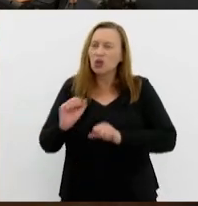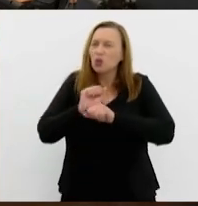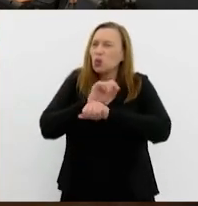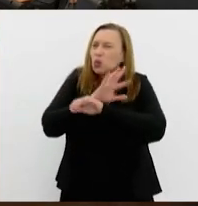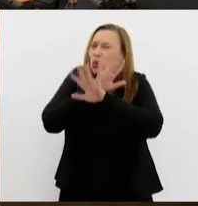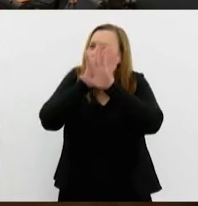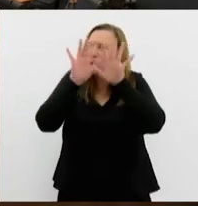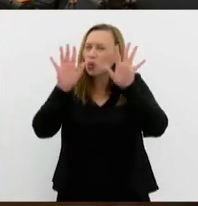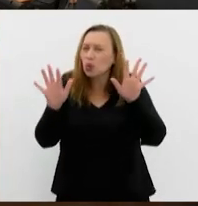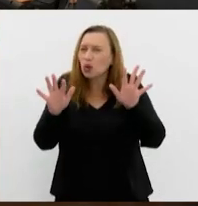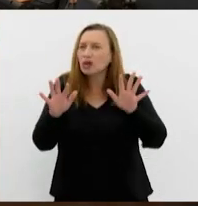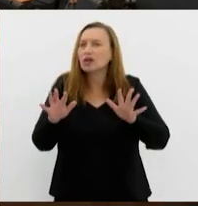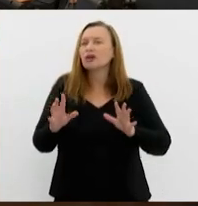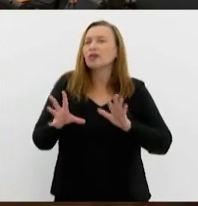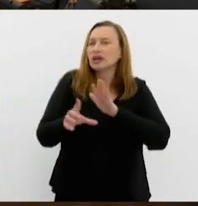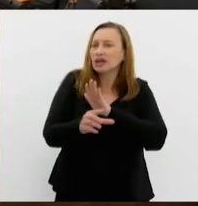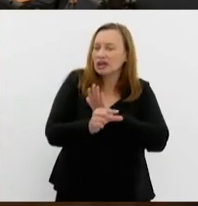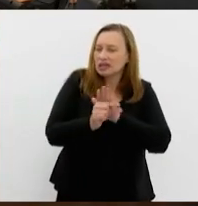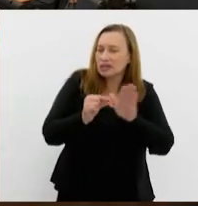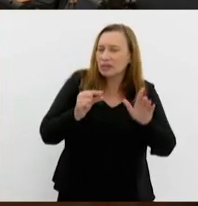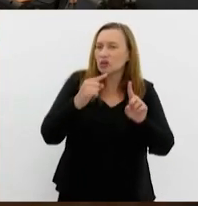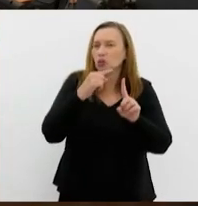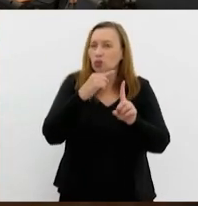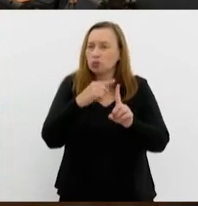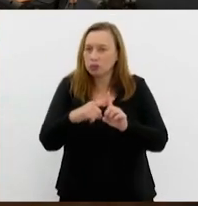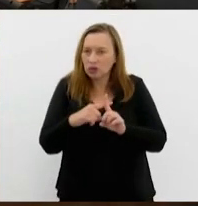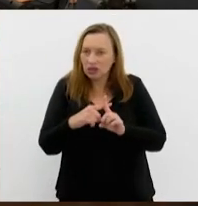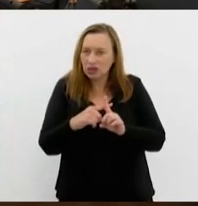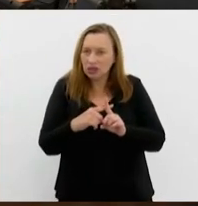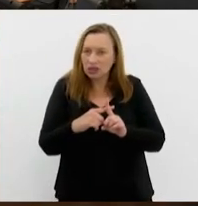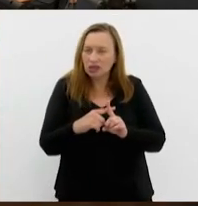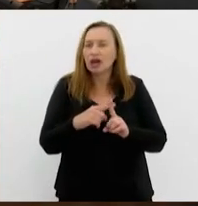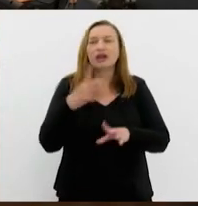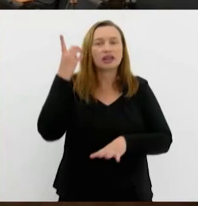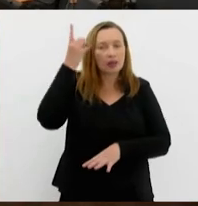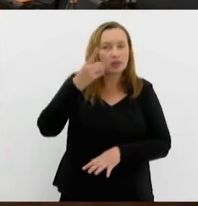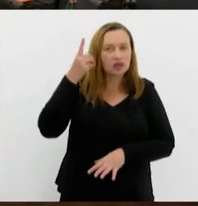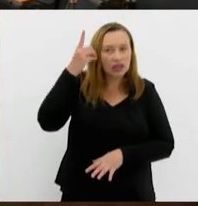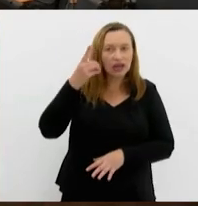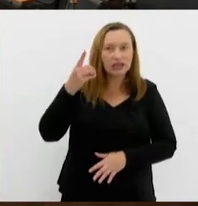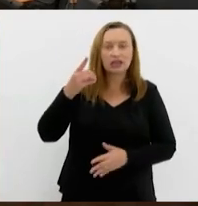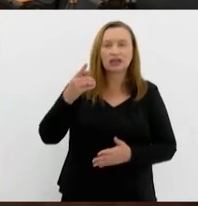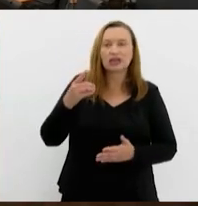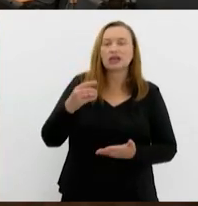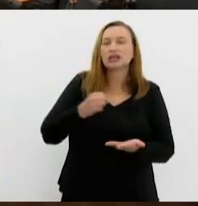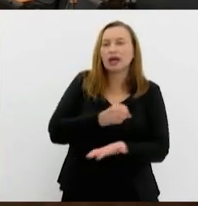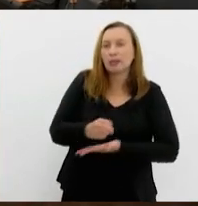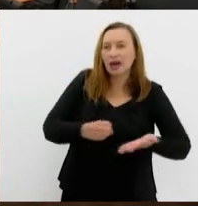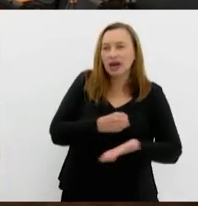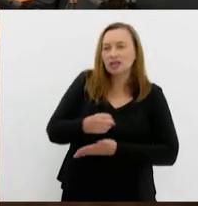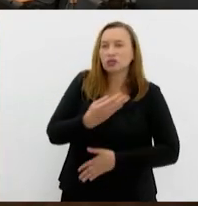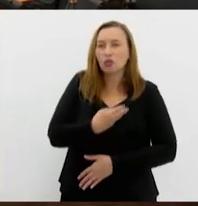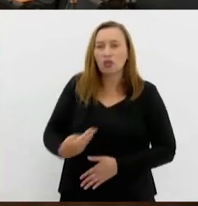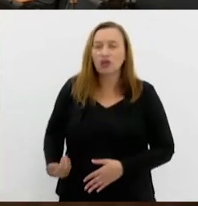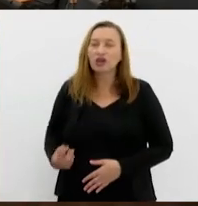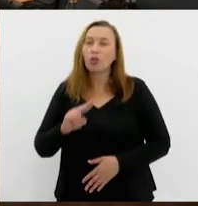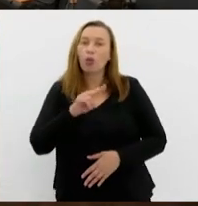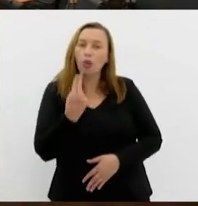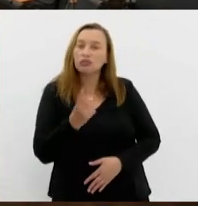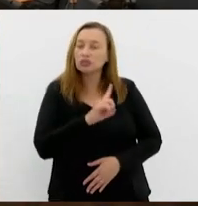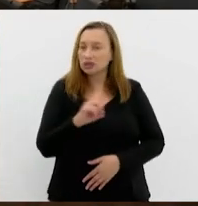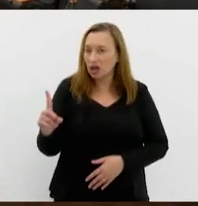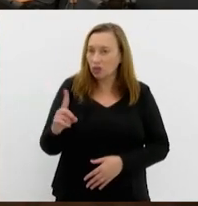transparência para que as emendas impositivas, seja de deputados da base do governo ou da oposição, sejam